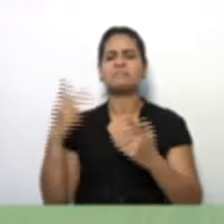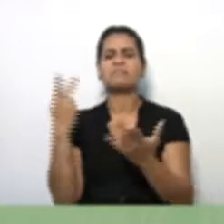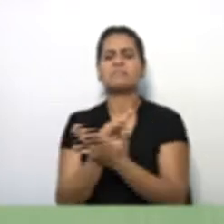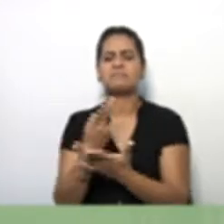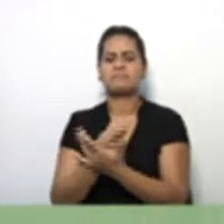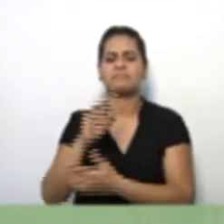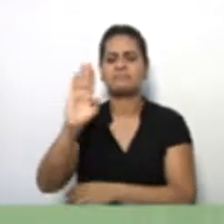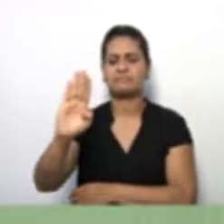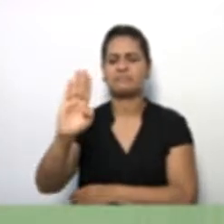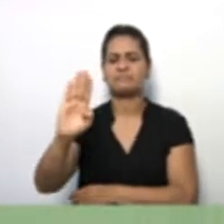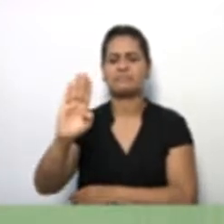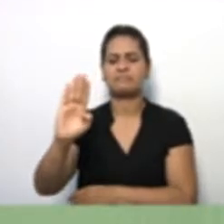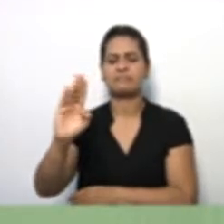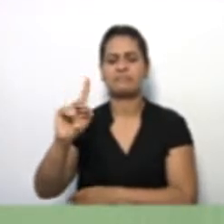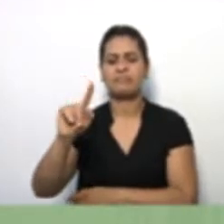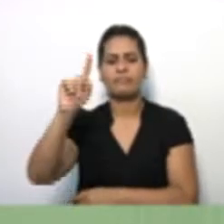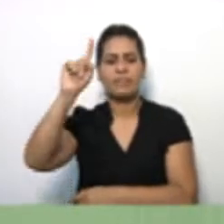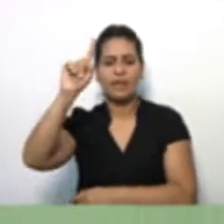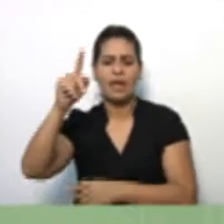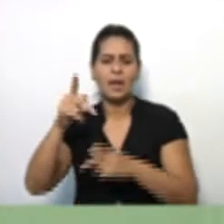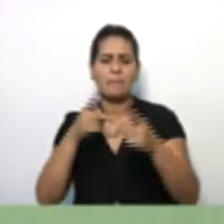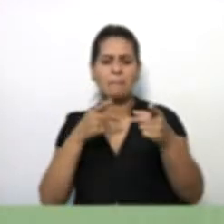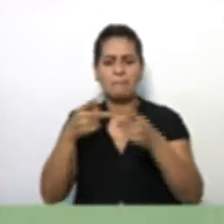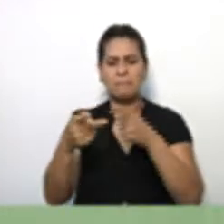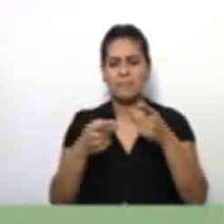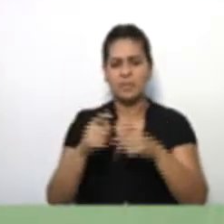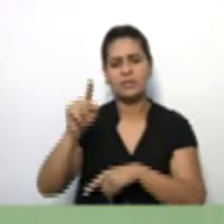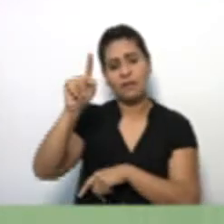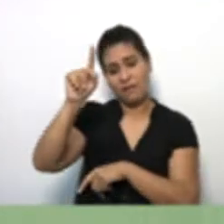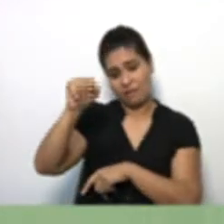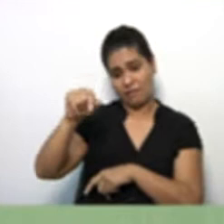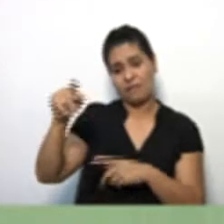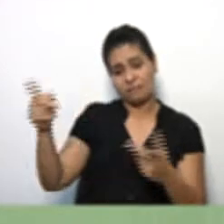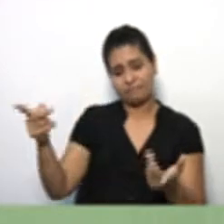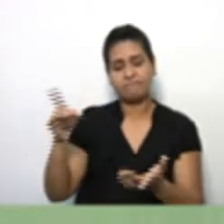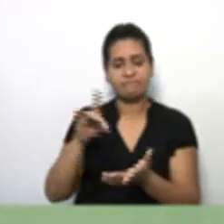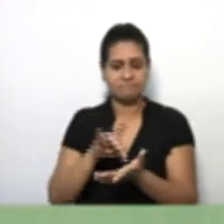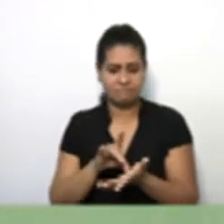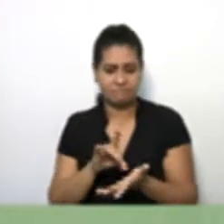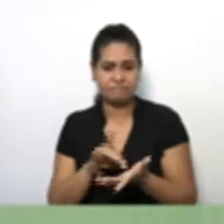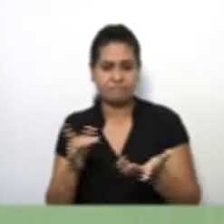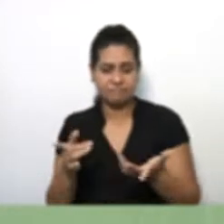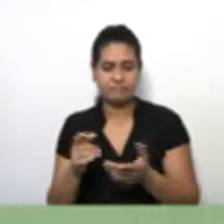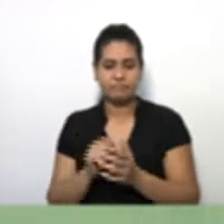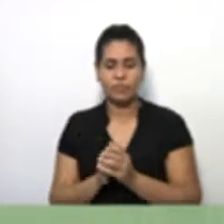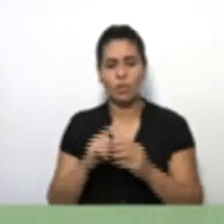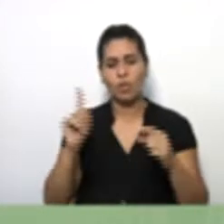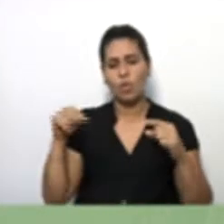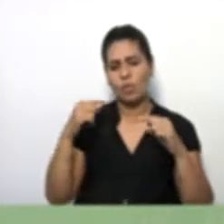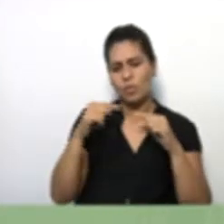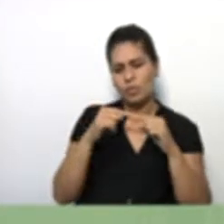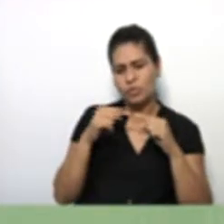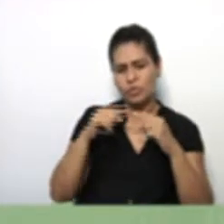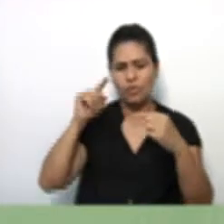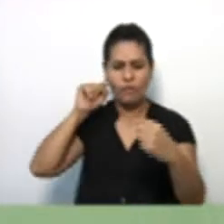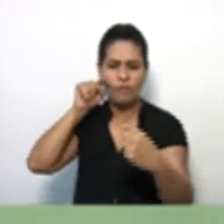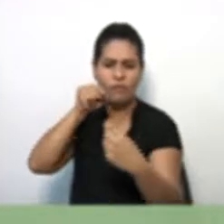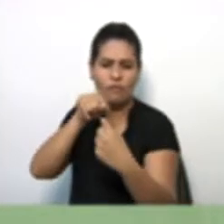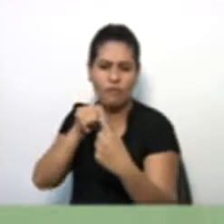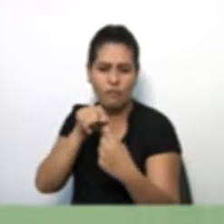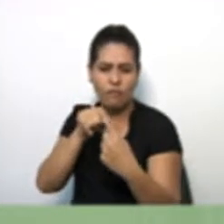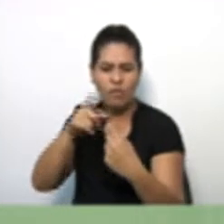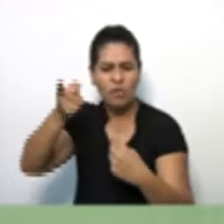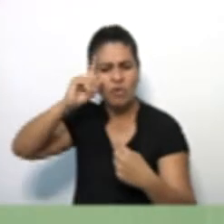errada. Planejar é realizar, né? É realizar com certeza, né? Quem sabe, os objetivos com